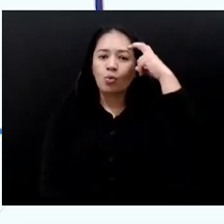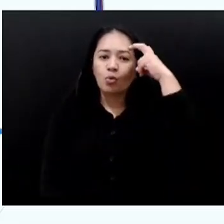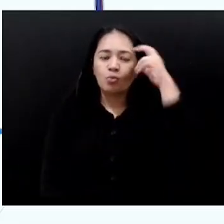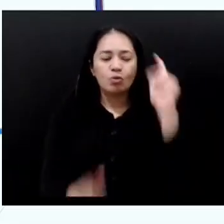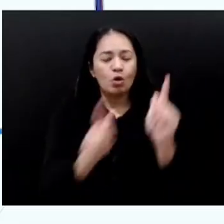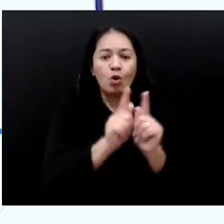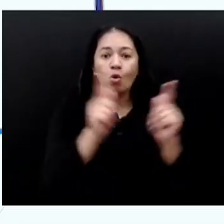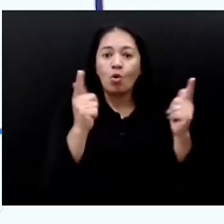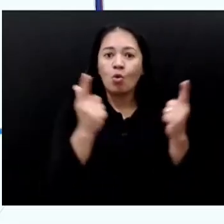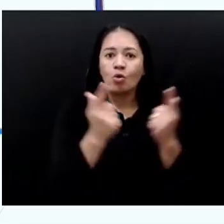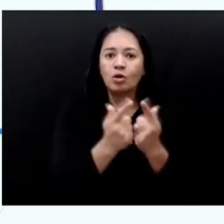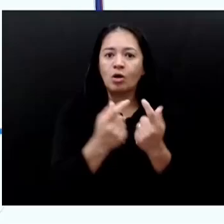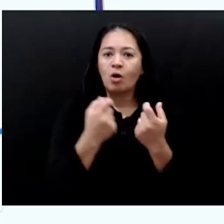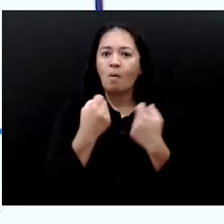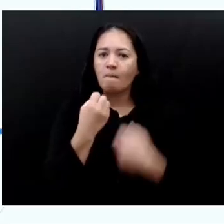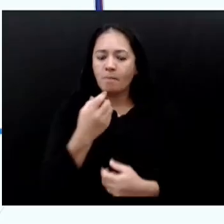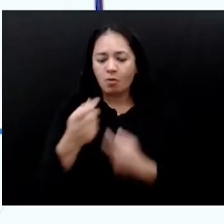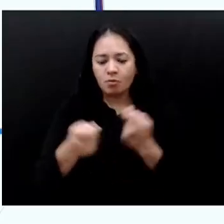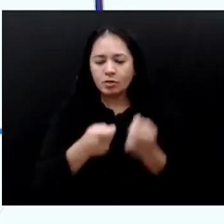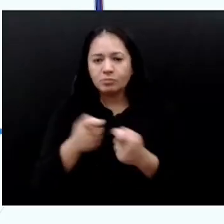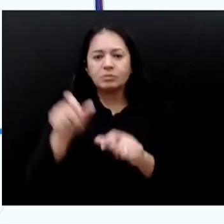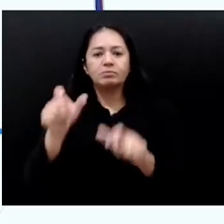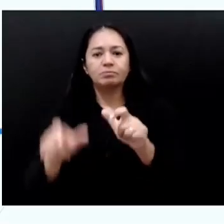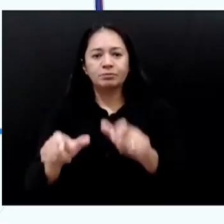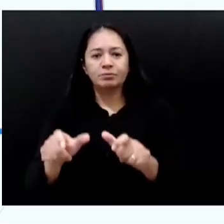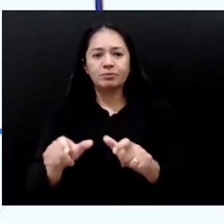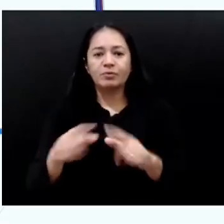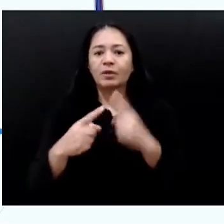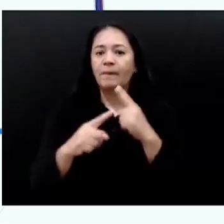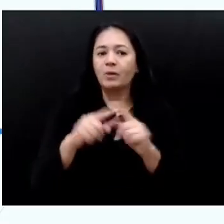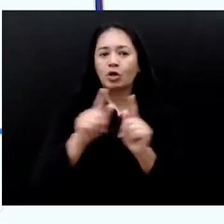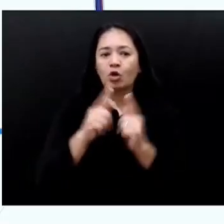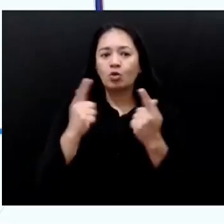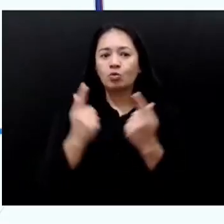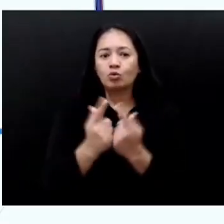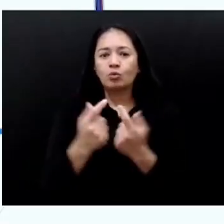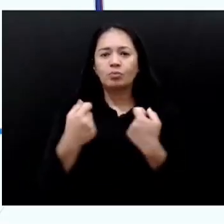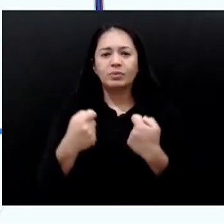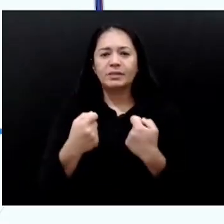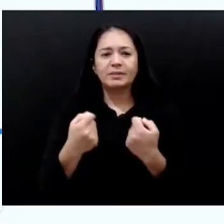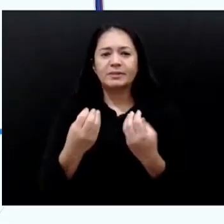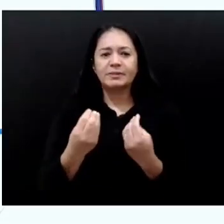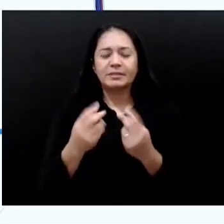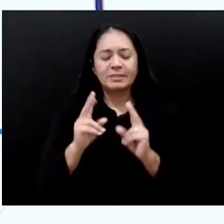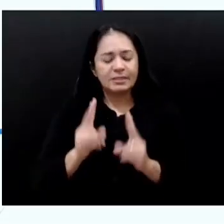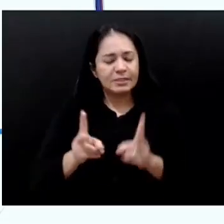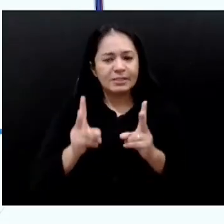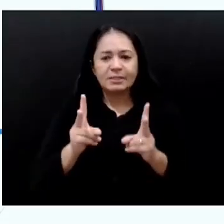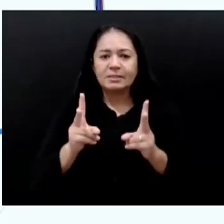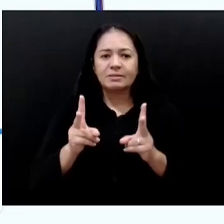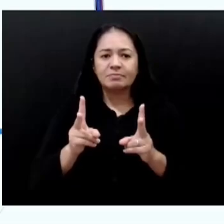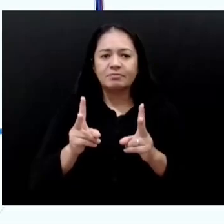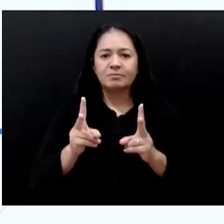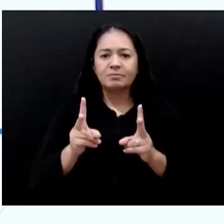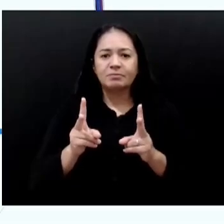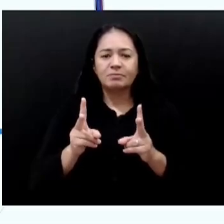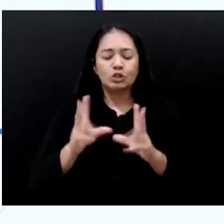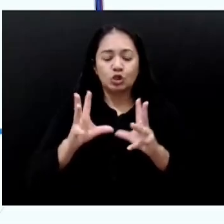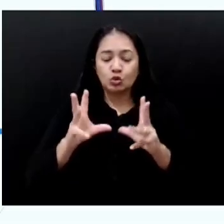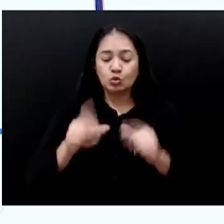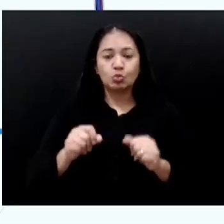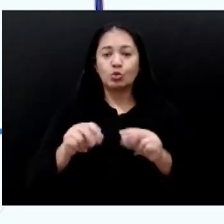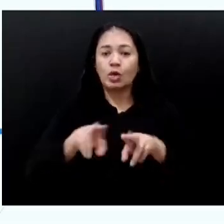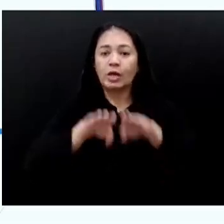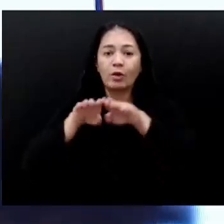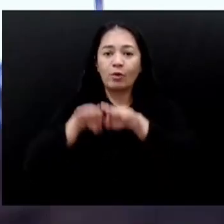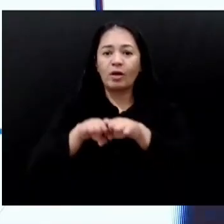gestor de pessoas. A equipe precisa estar com o mesmo drive de todo mundo. A gente precisa desejar a mesma coisa. E